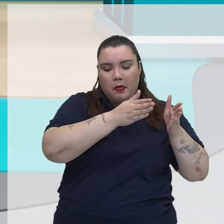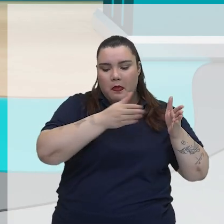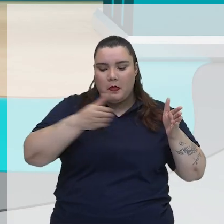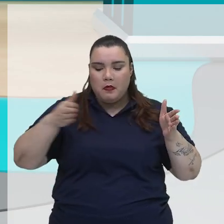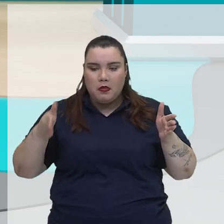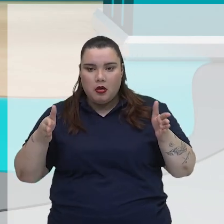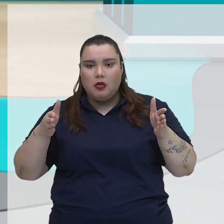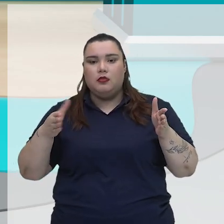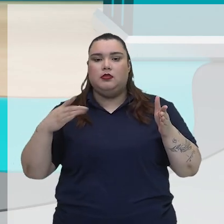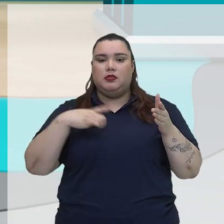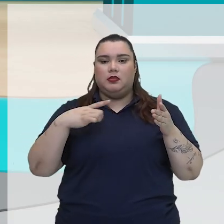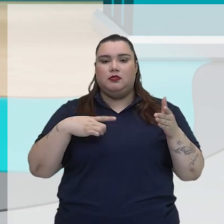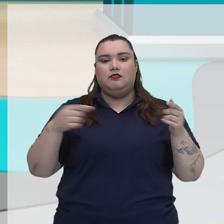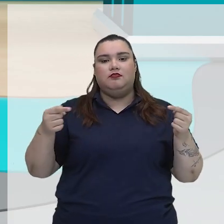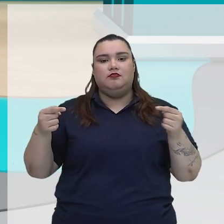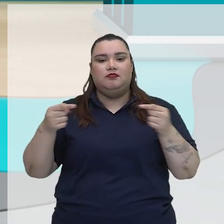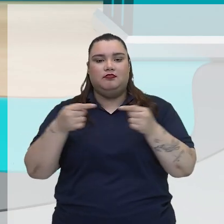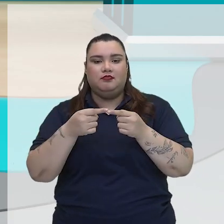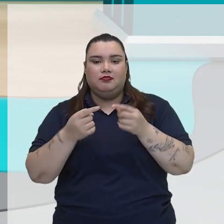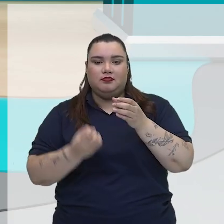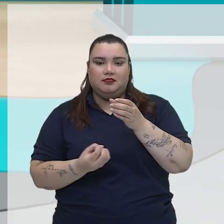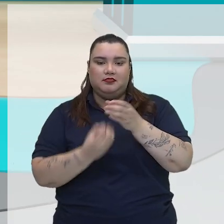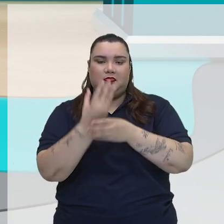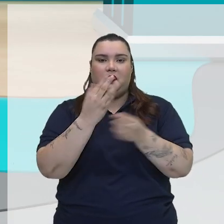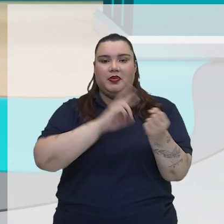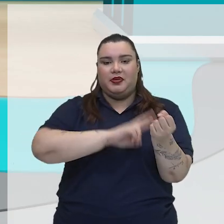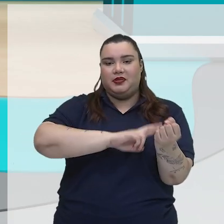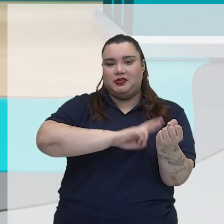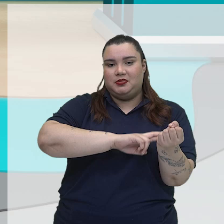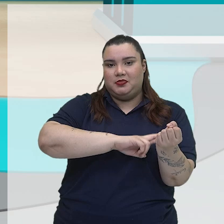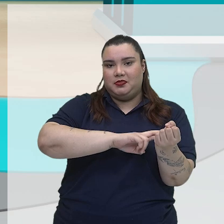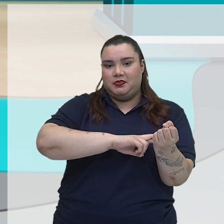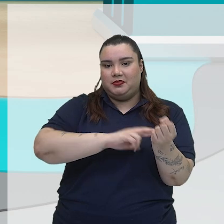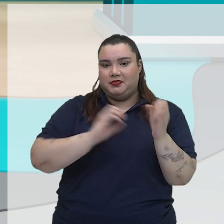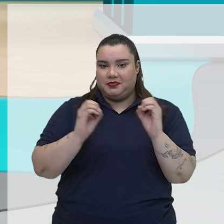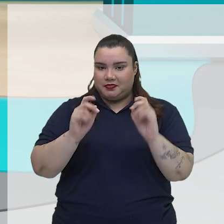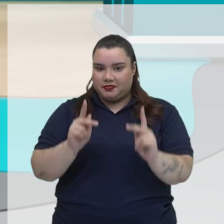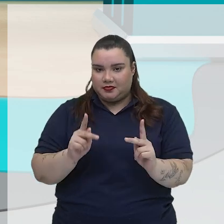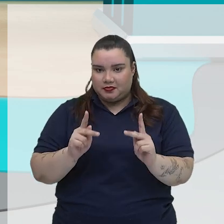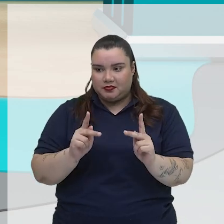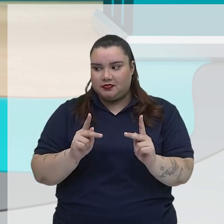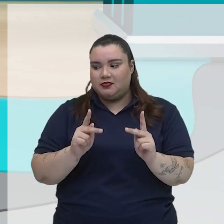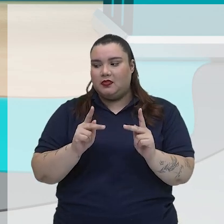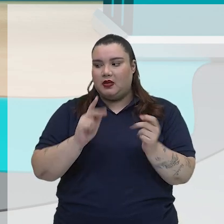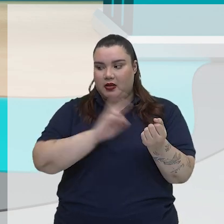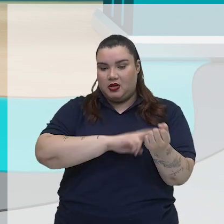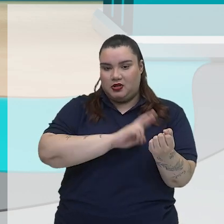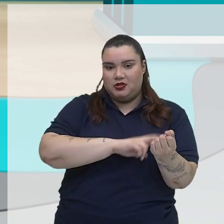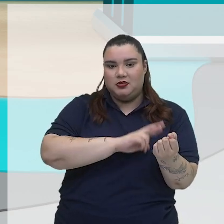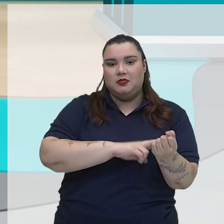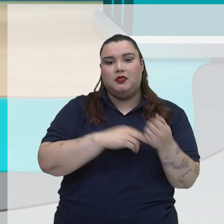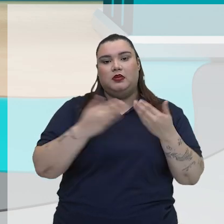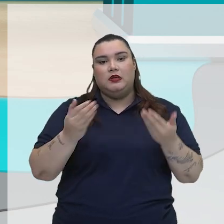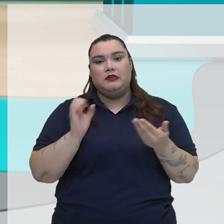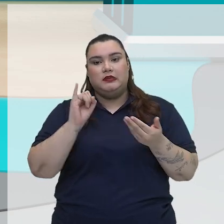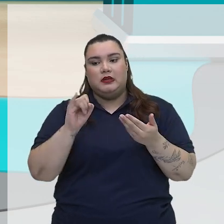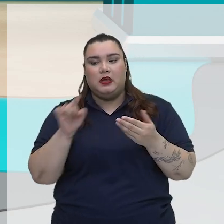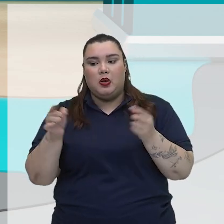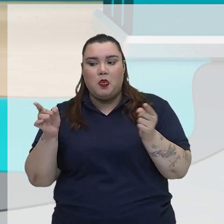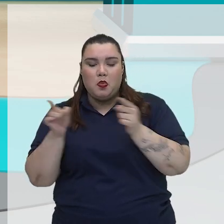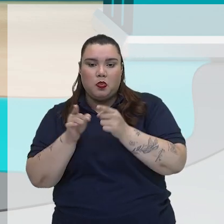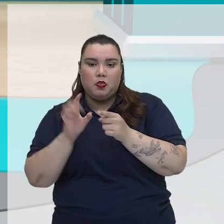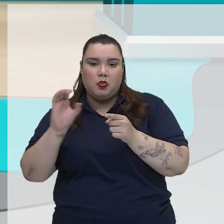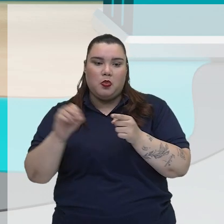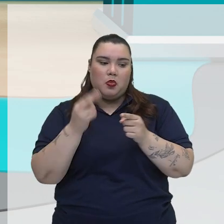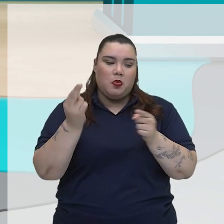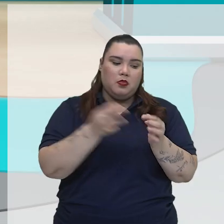dessa duração vai dar o ritmo, certo? Então, a duração, posso falar se um som é curto ou se um som é